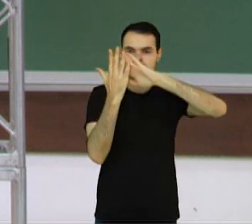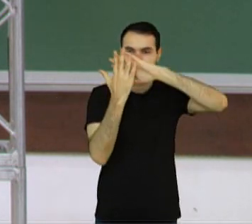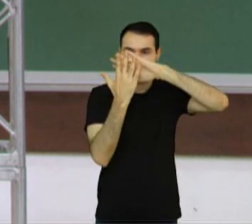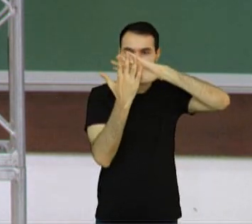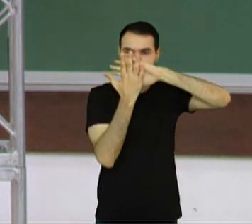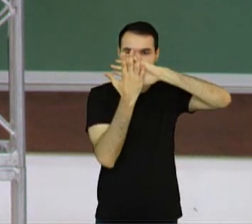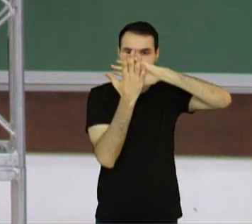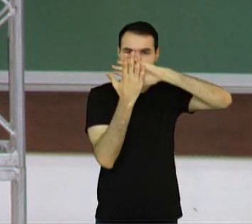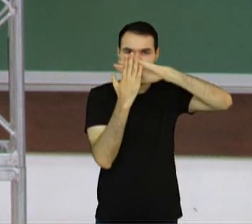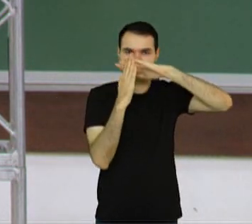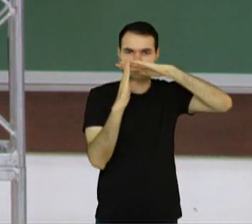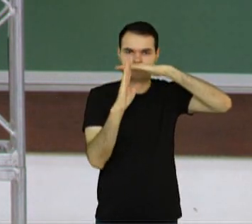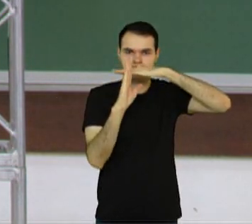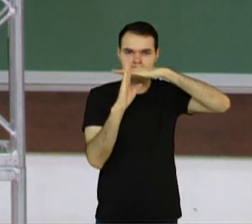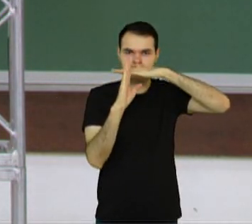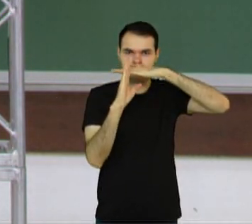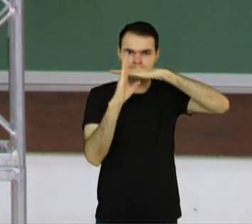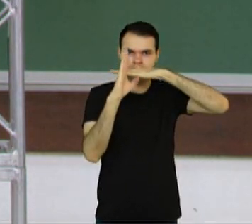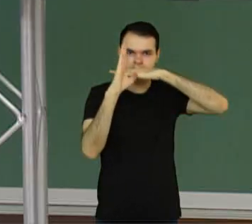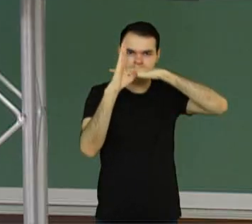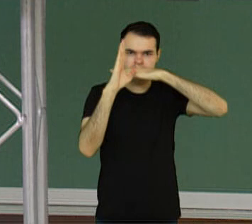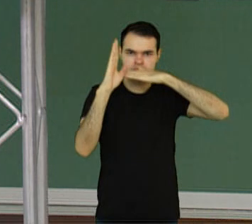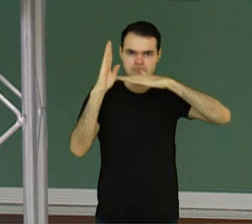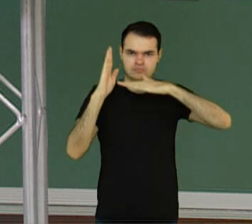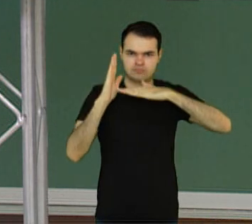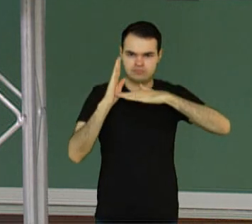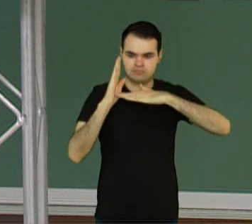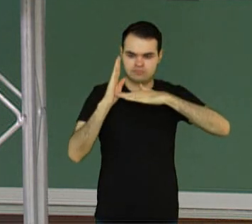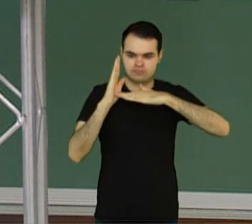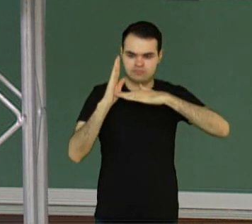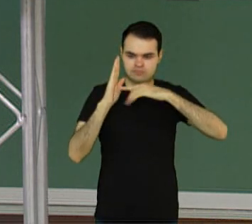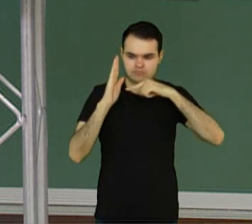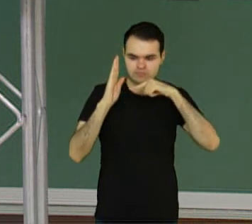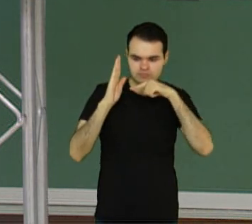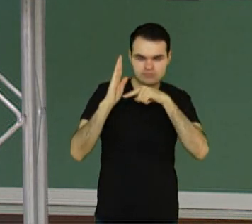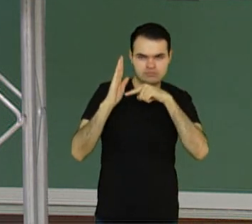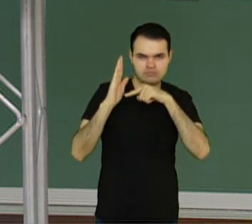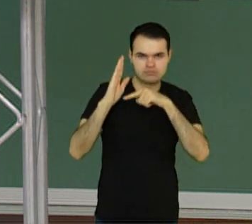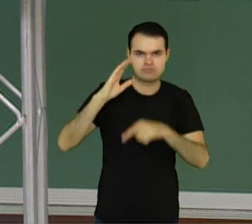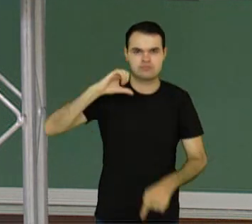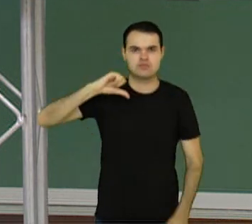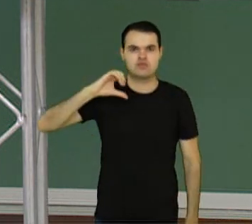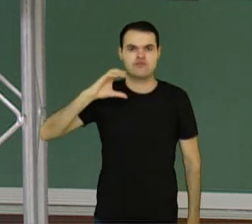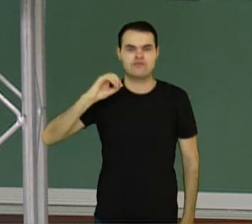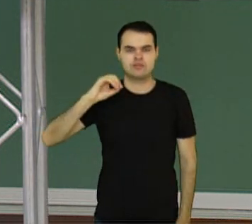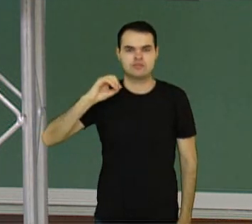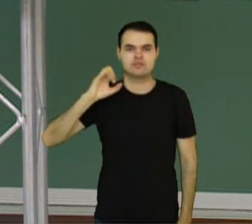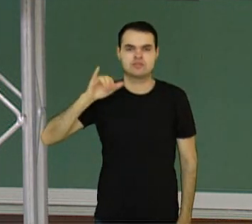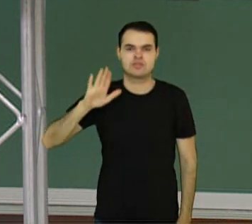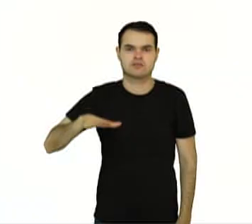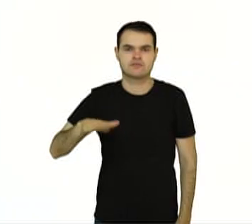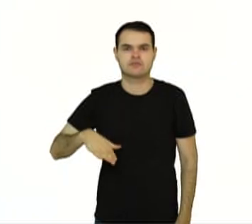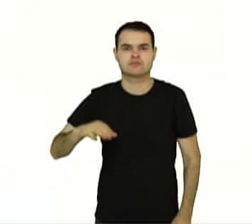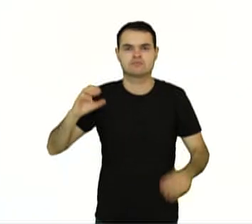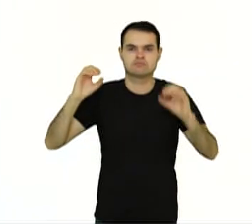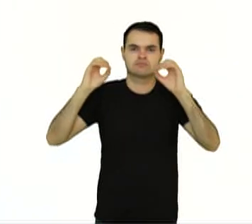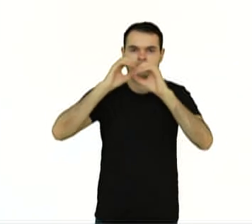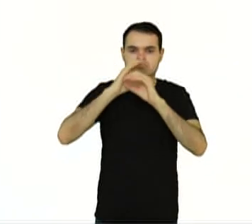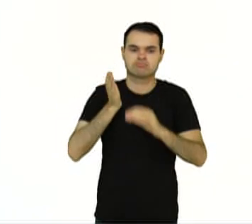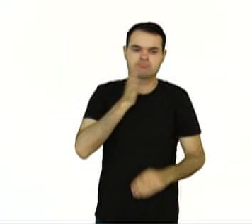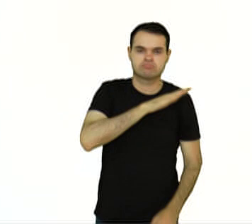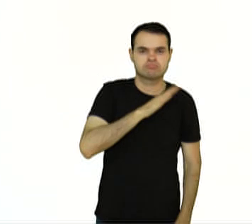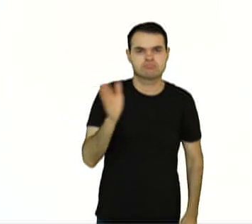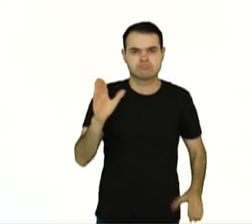E percebam aqui, ao longo desse GIF, quando esse risquinho azul está posicionado na horizontal, seja para a direita ou para a esquerda, você